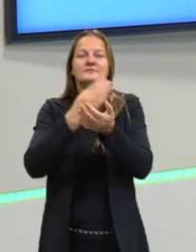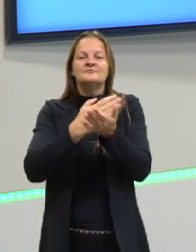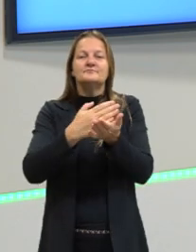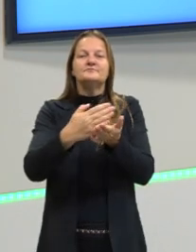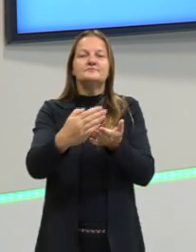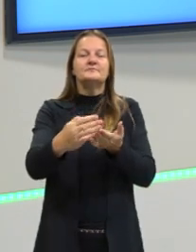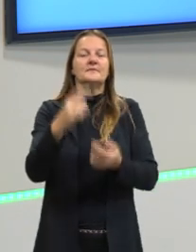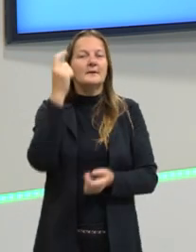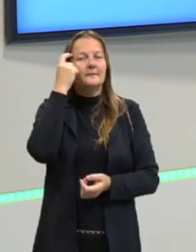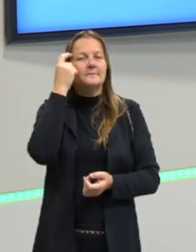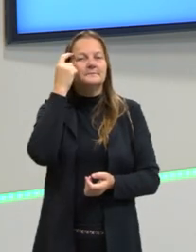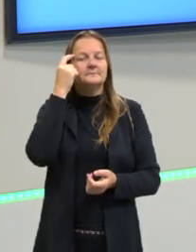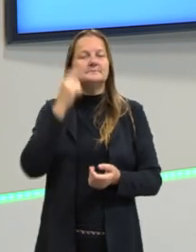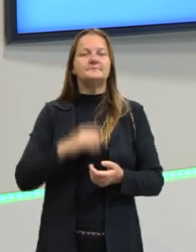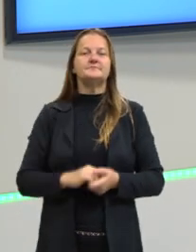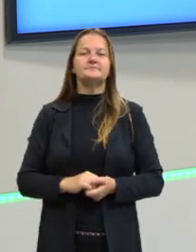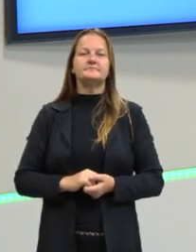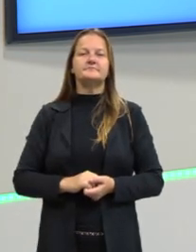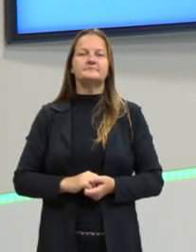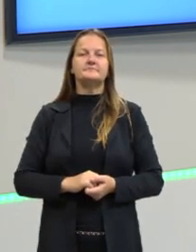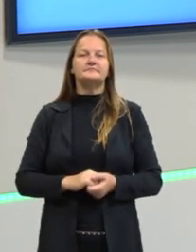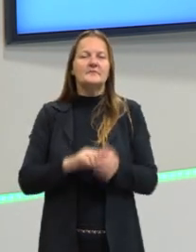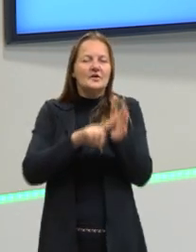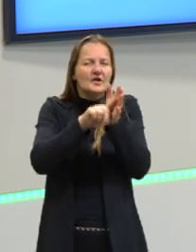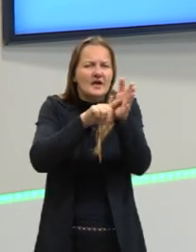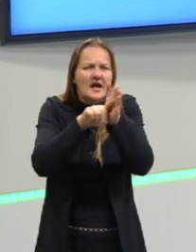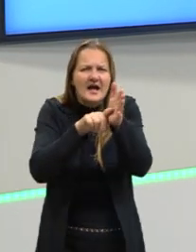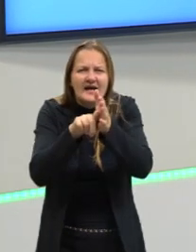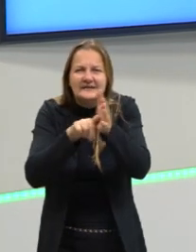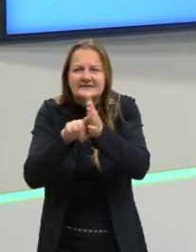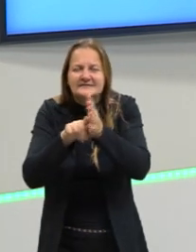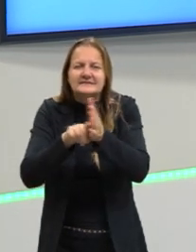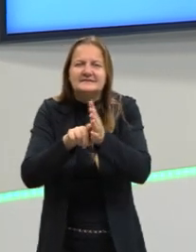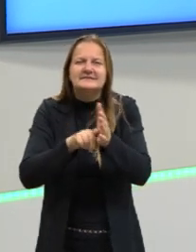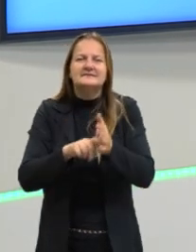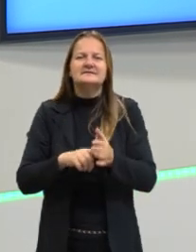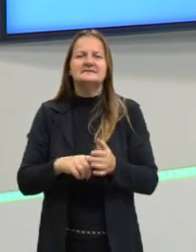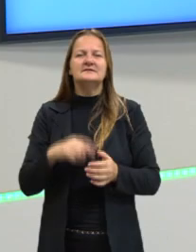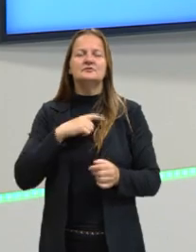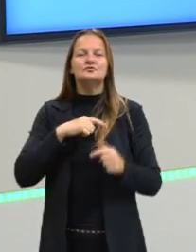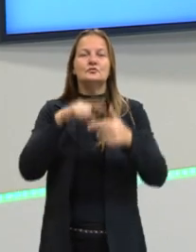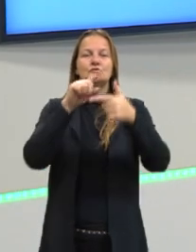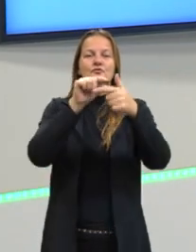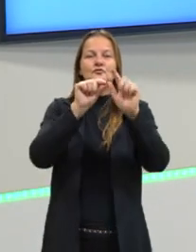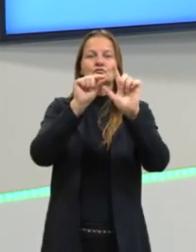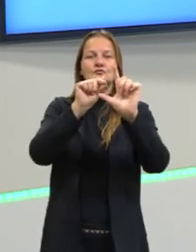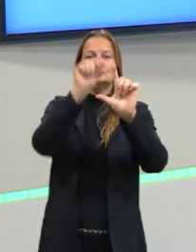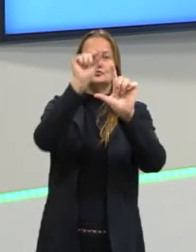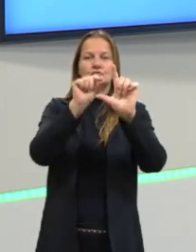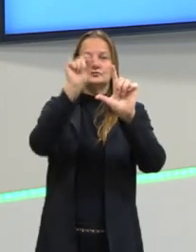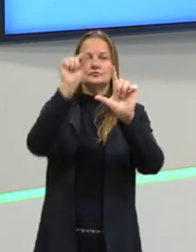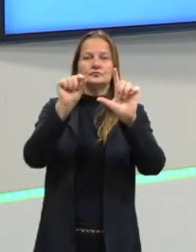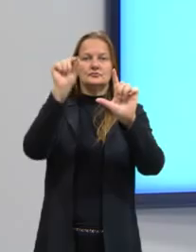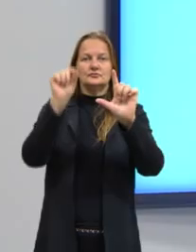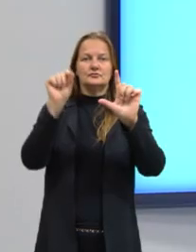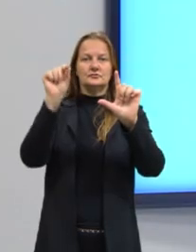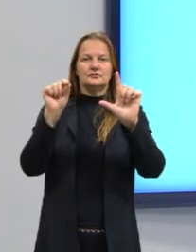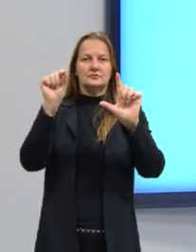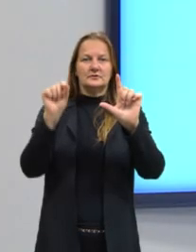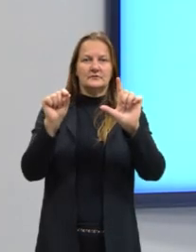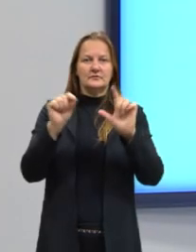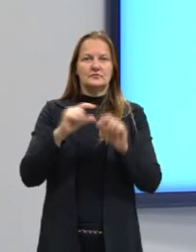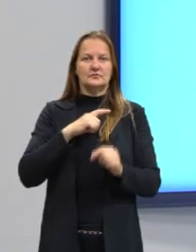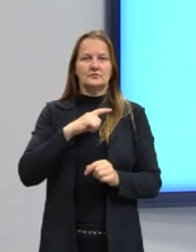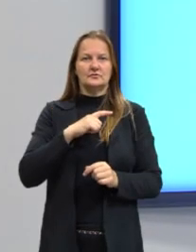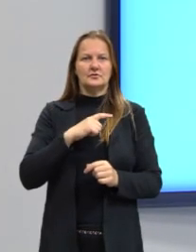começar pensando E analisando a uma questão de gráficos essa questão onde apresenta